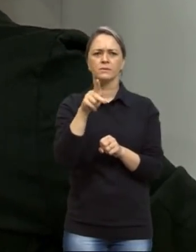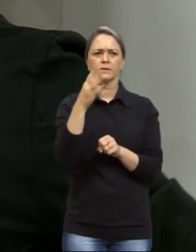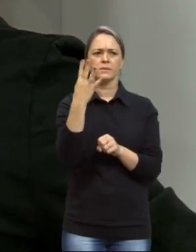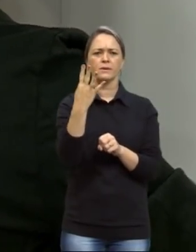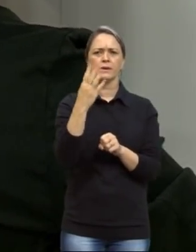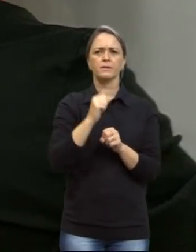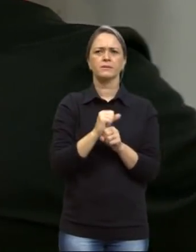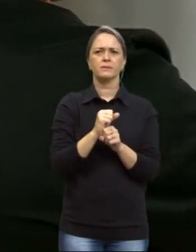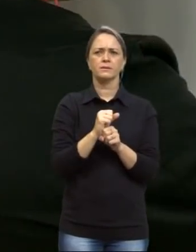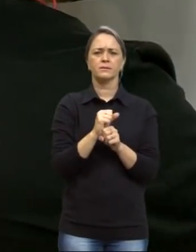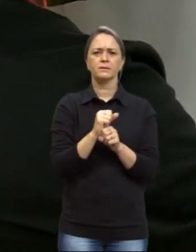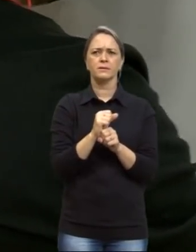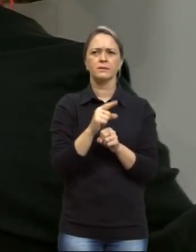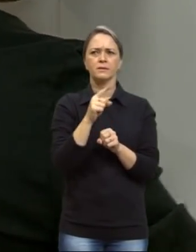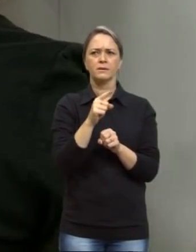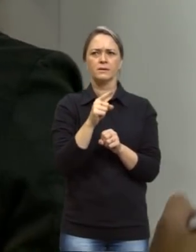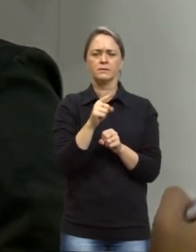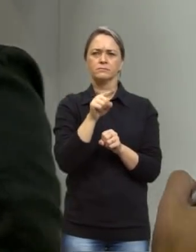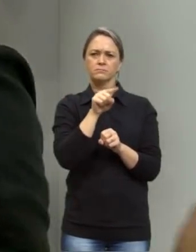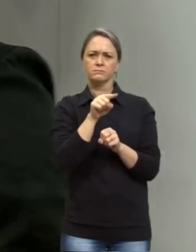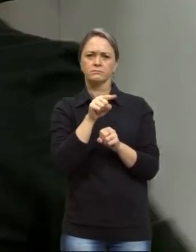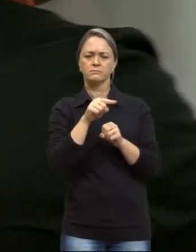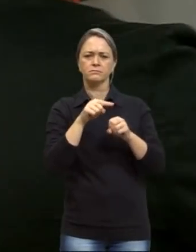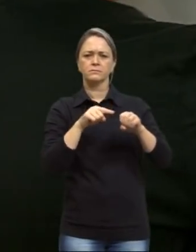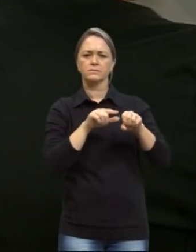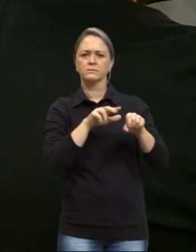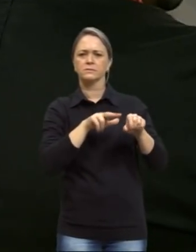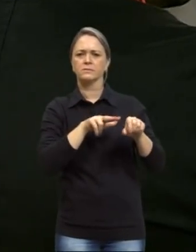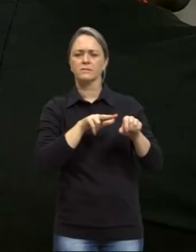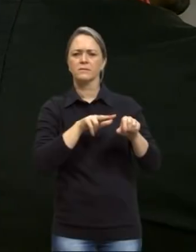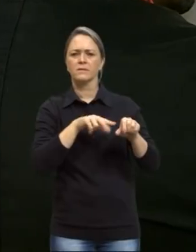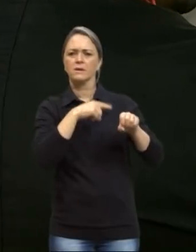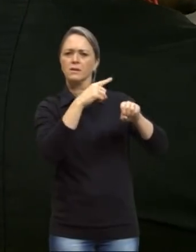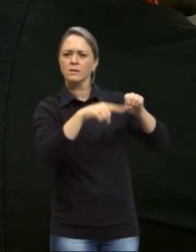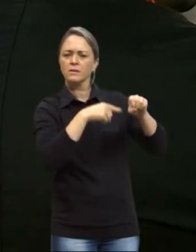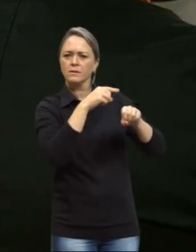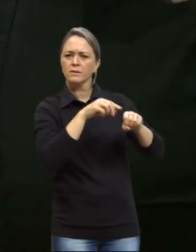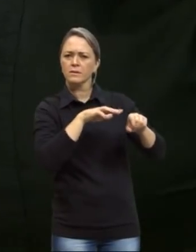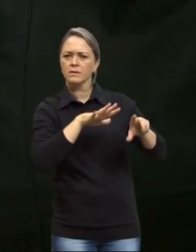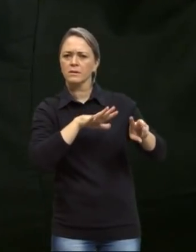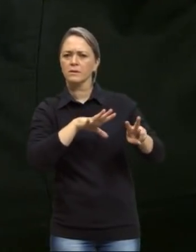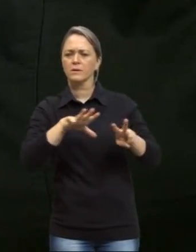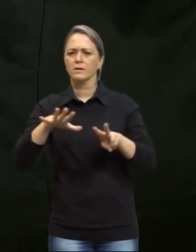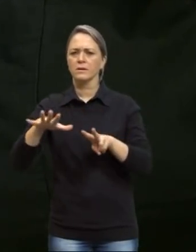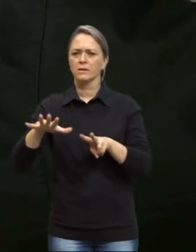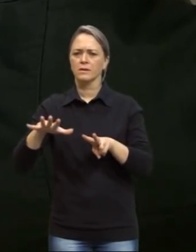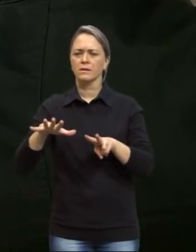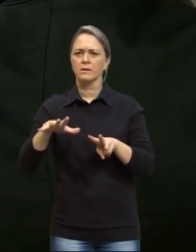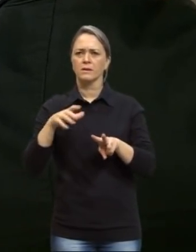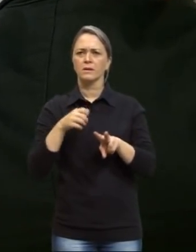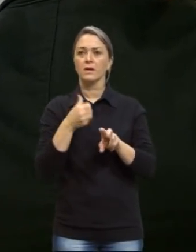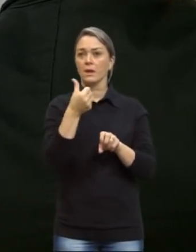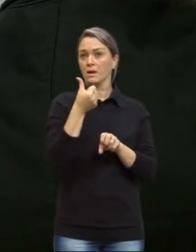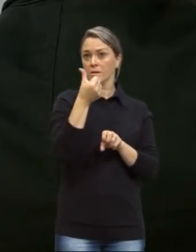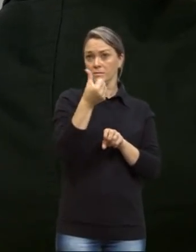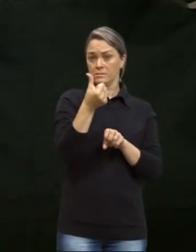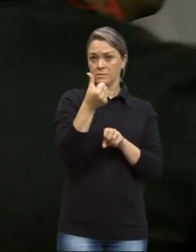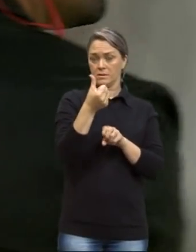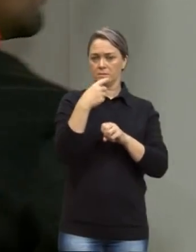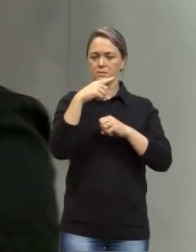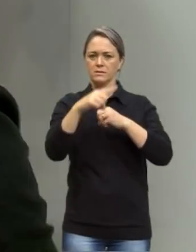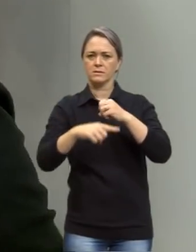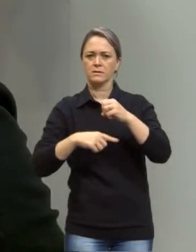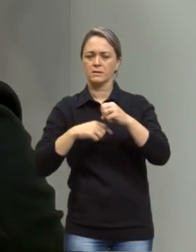4 a camada de valência dele tá aqui ele tem 6 elétrons na camada de valência